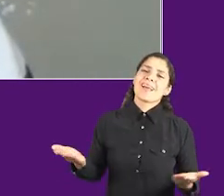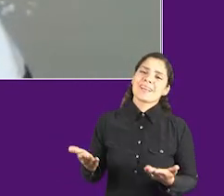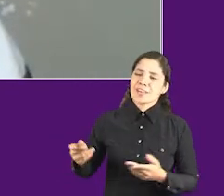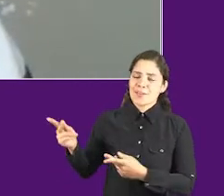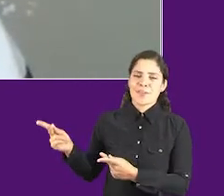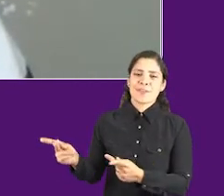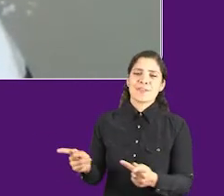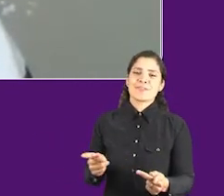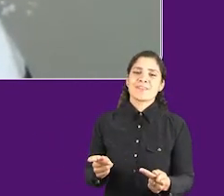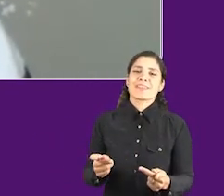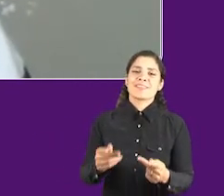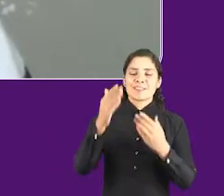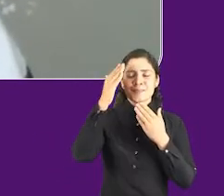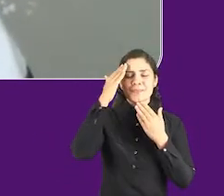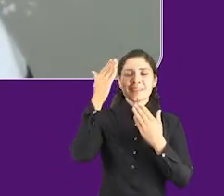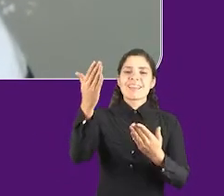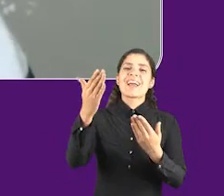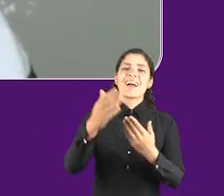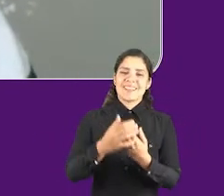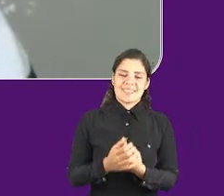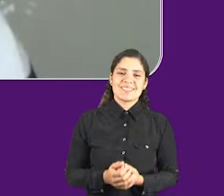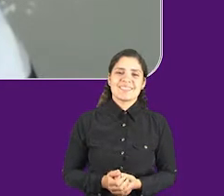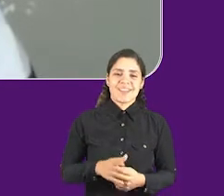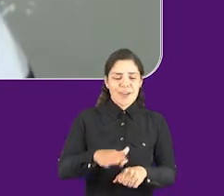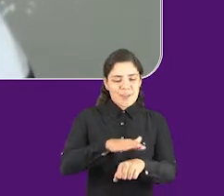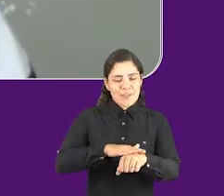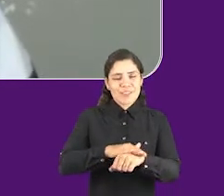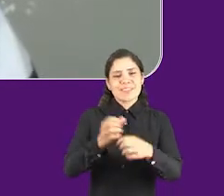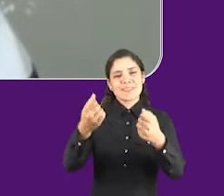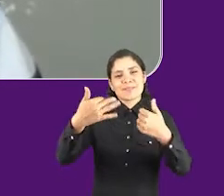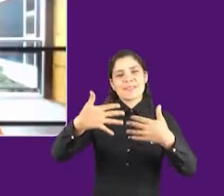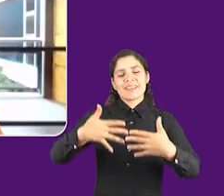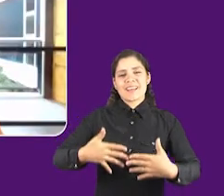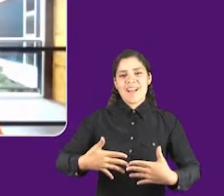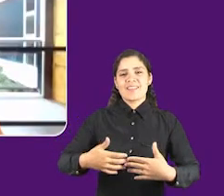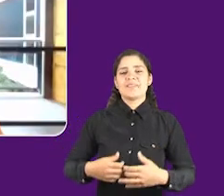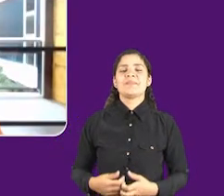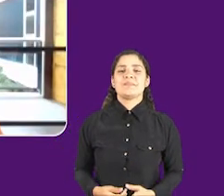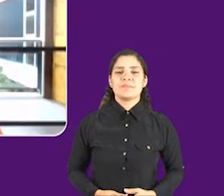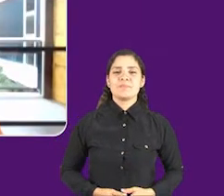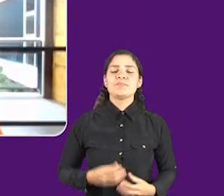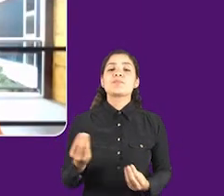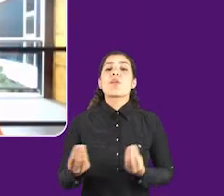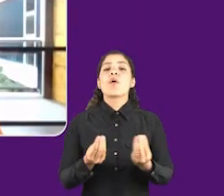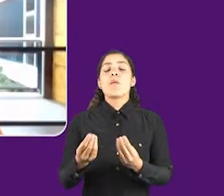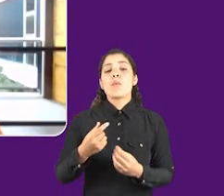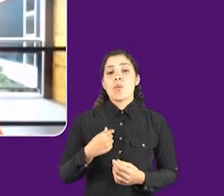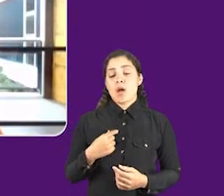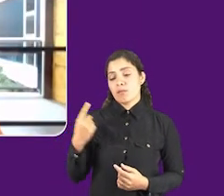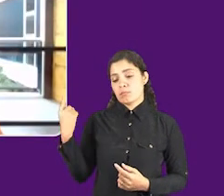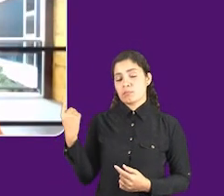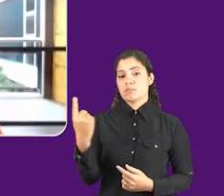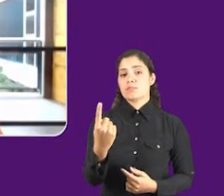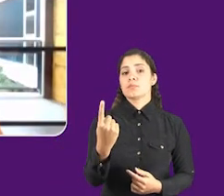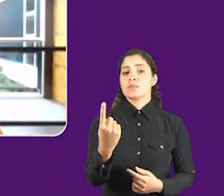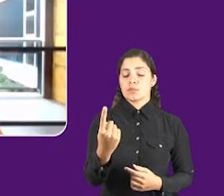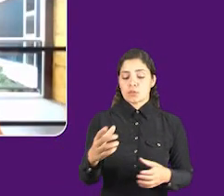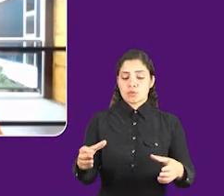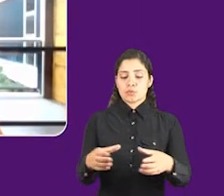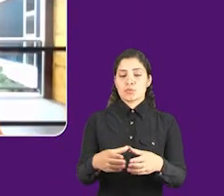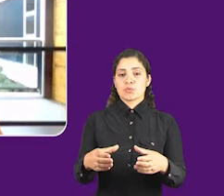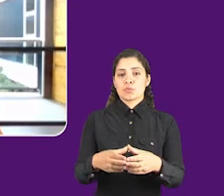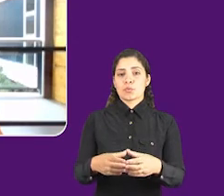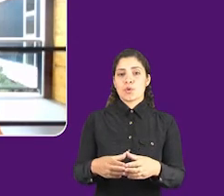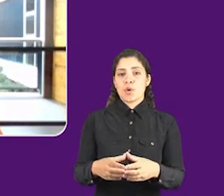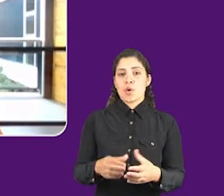tempo que você está concedendo aí para gente é como eu fui integrante da equipe de negócios aquela bem E a nossa